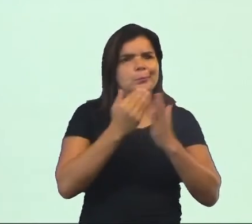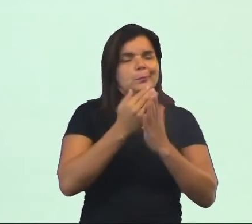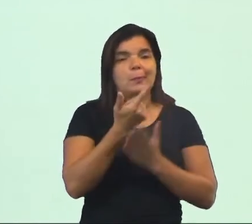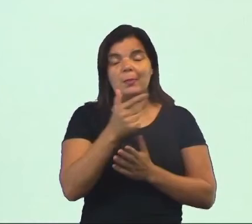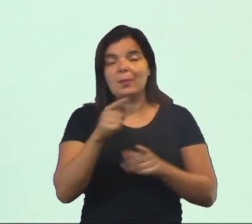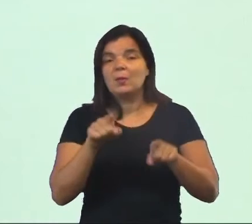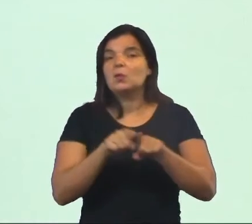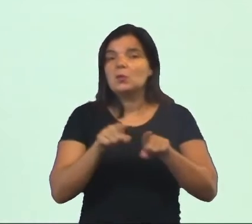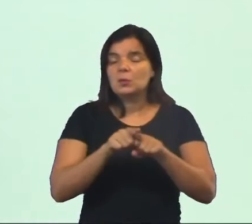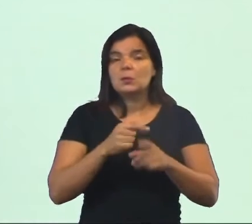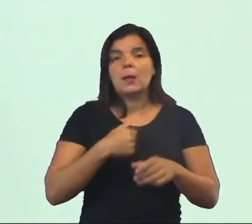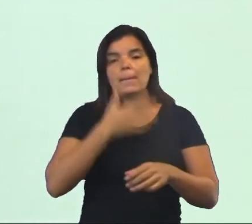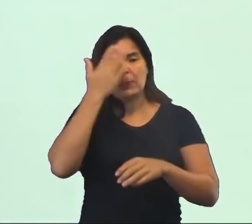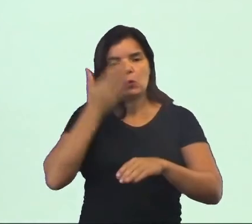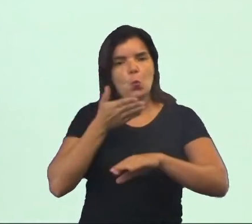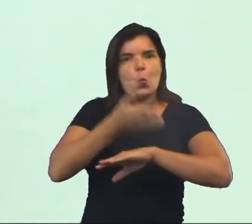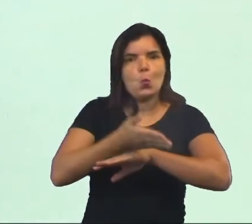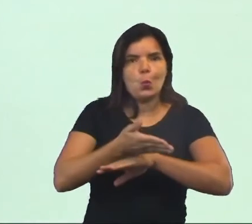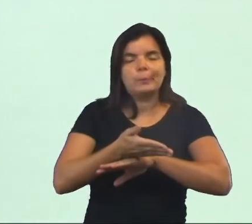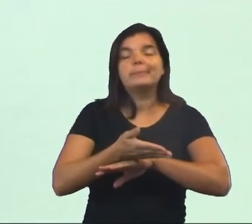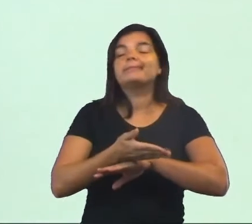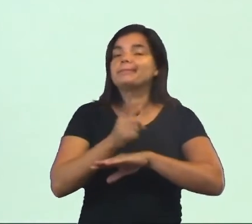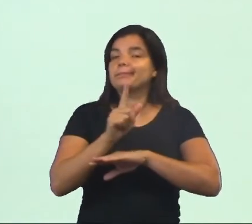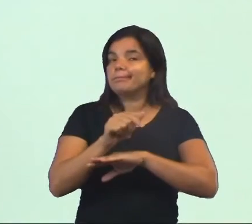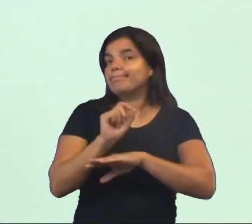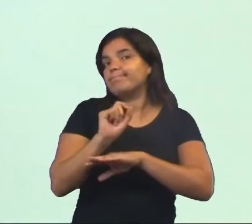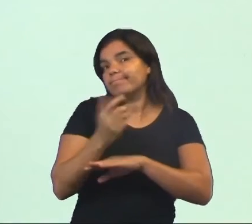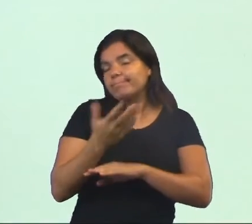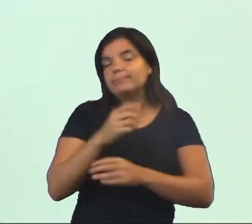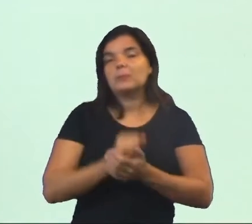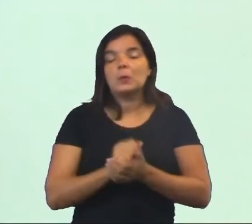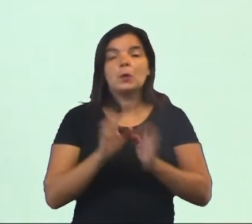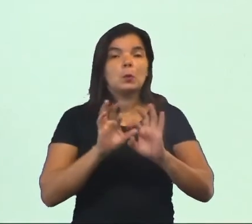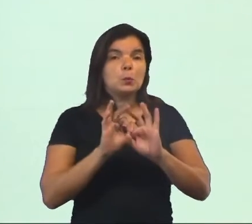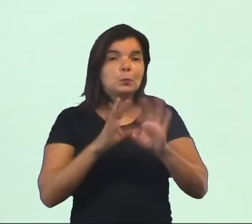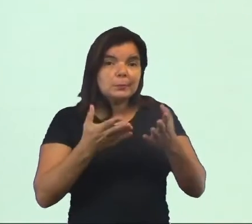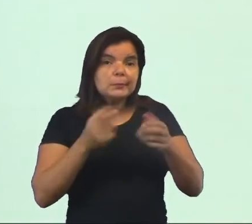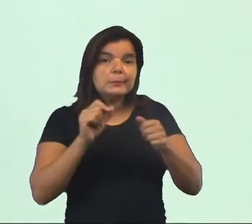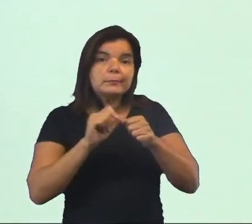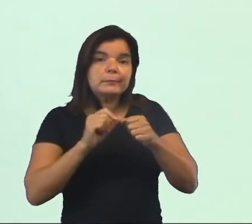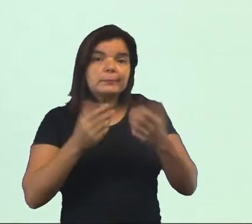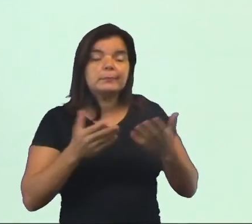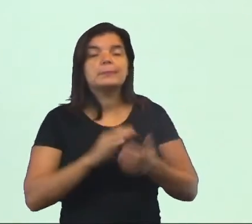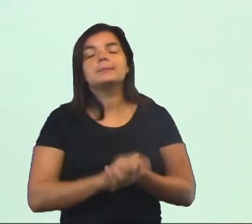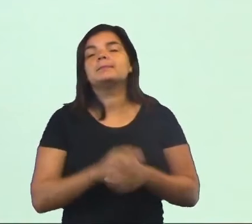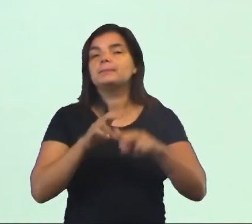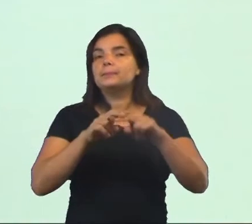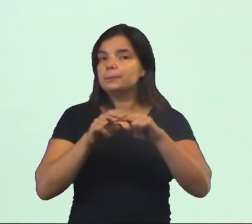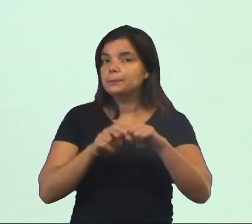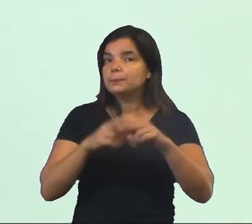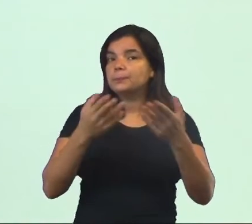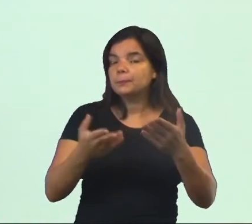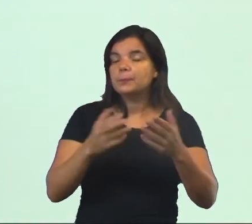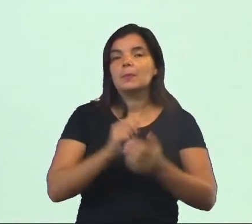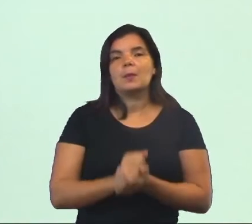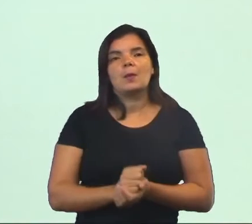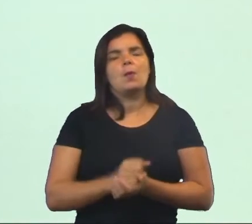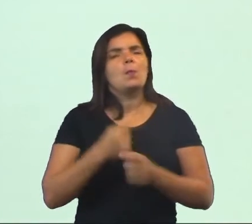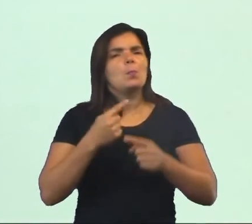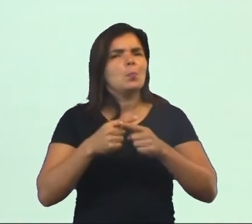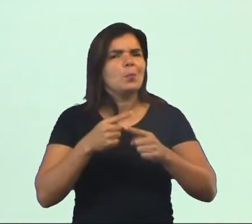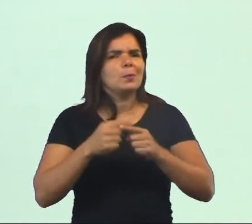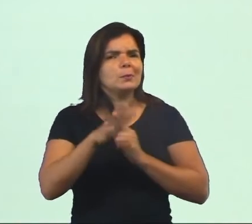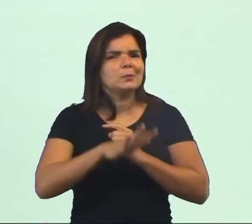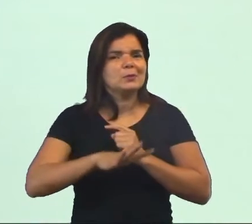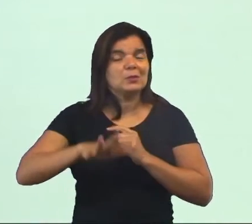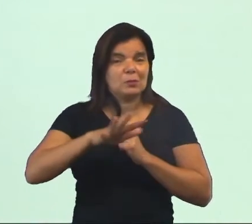são locais que são invadidos e é o que a condição permite que eles façam. Com isso, há um agravante, porque